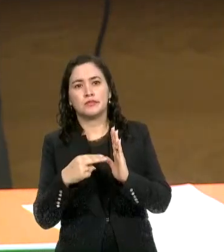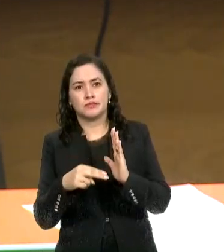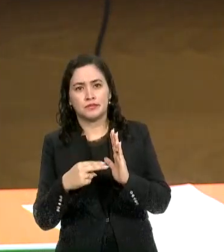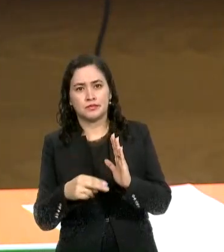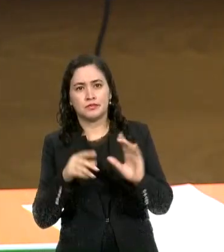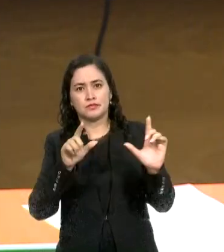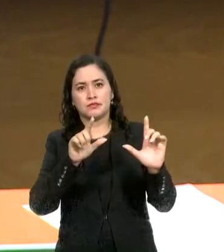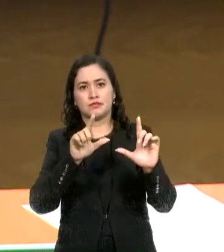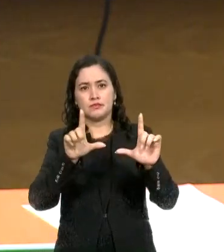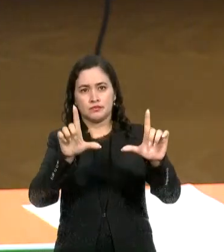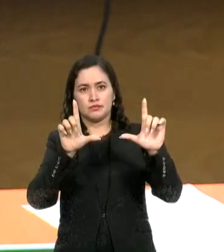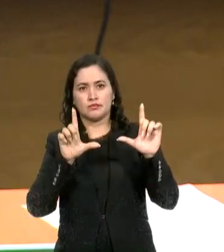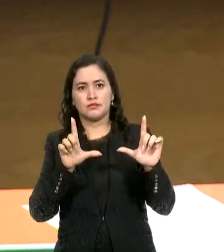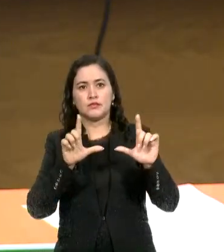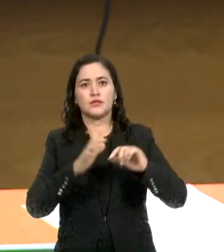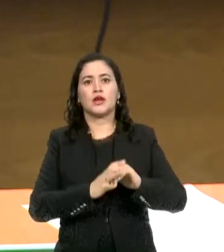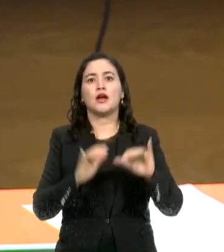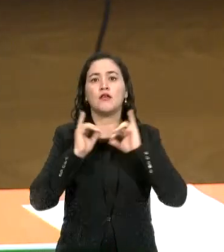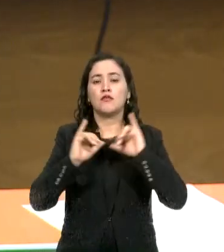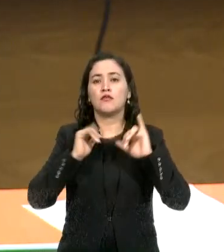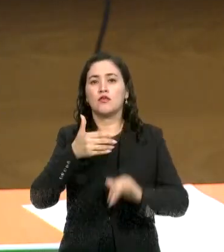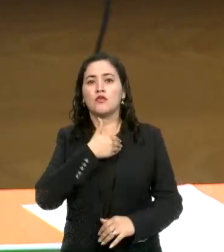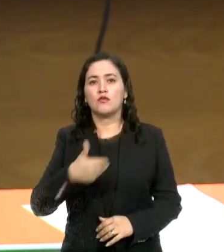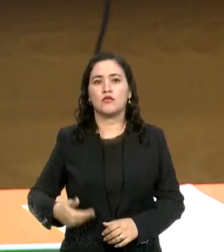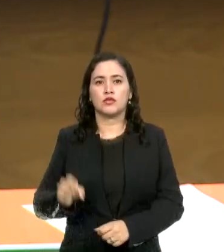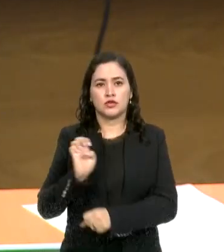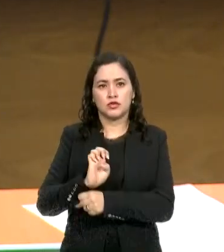358, deputado Vinícius Louro.